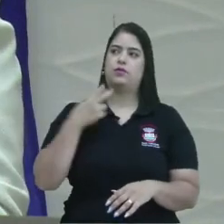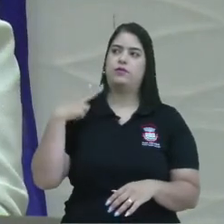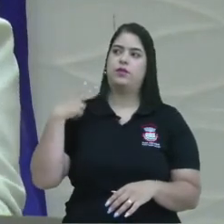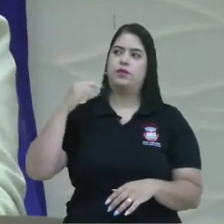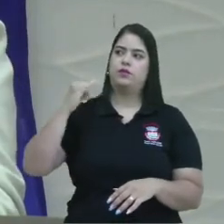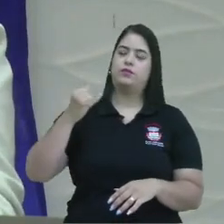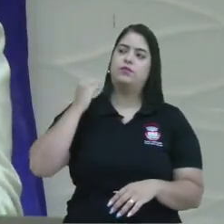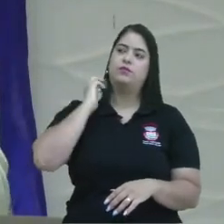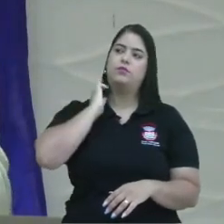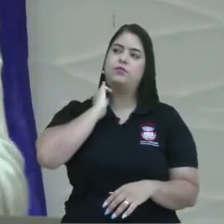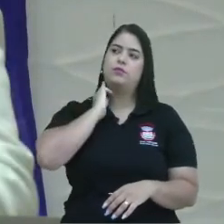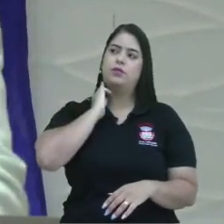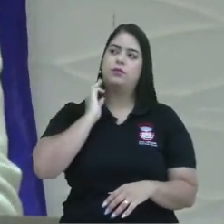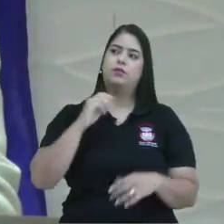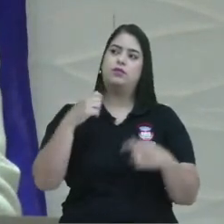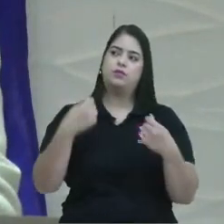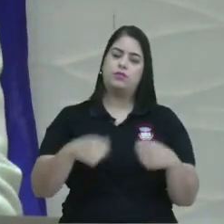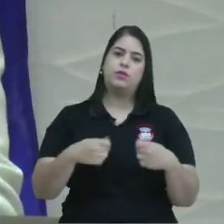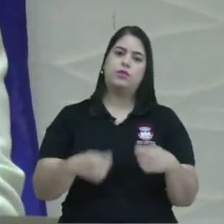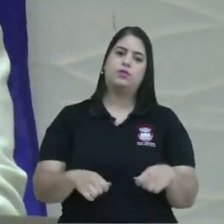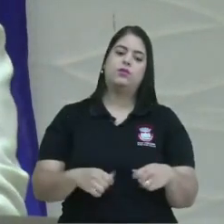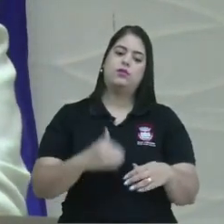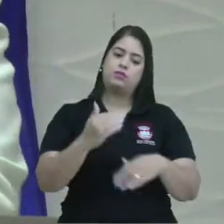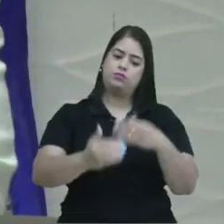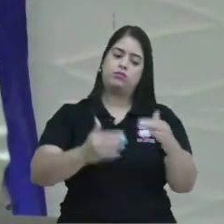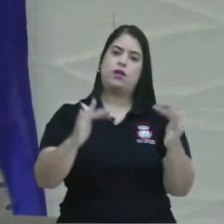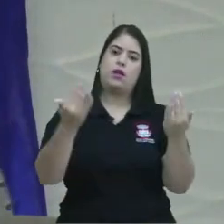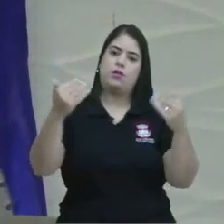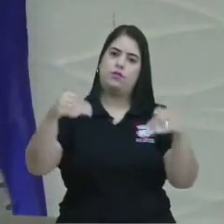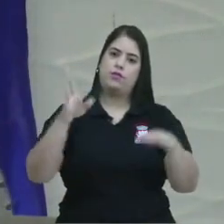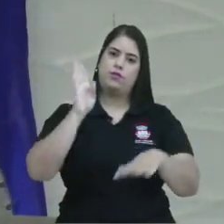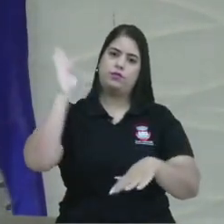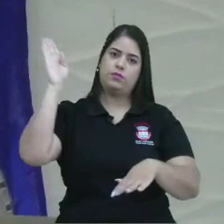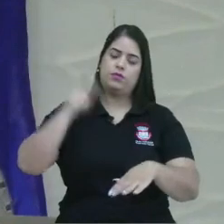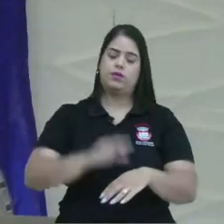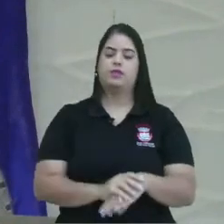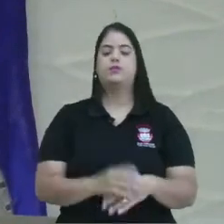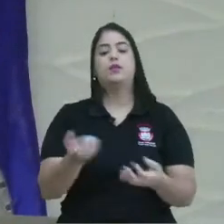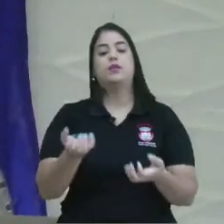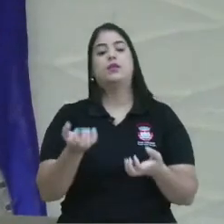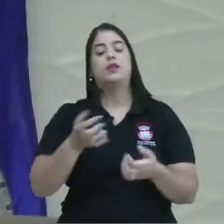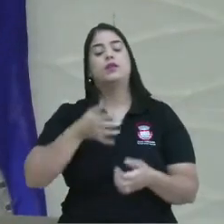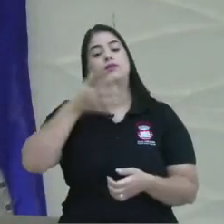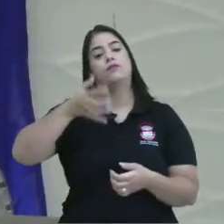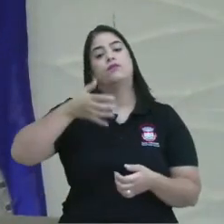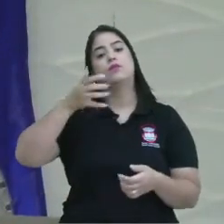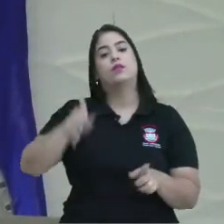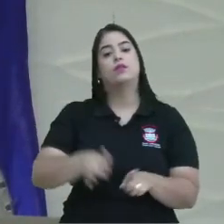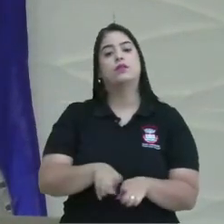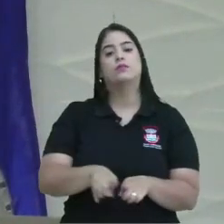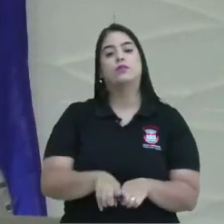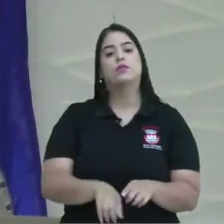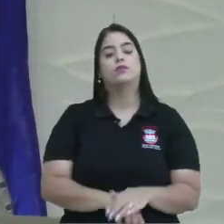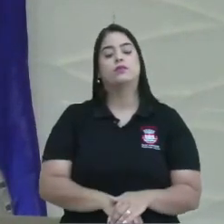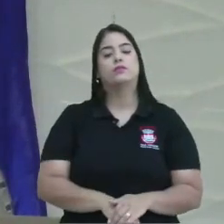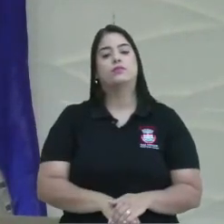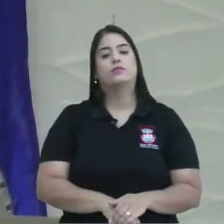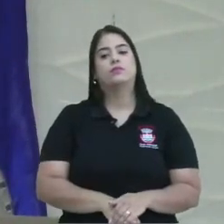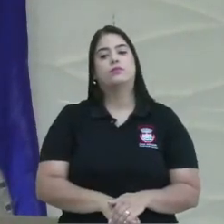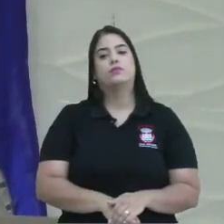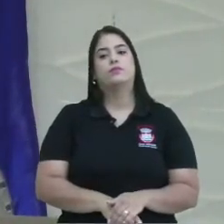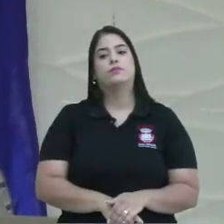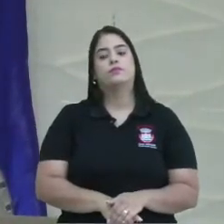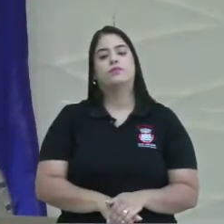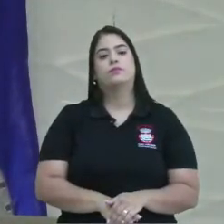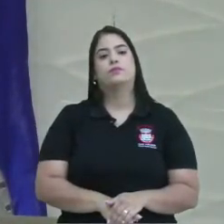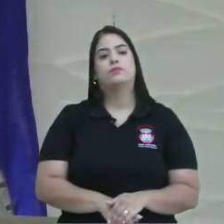que conduzir até o final do nosso mandato. Quero falar aqui também do café da